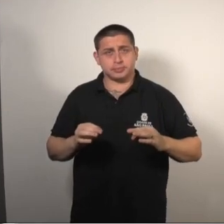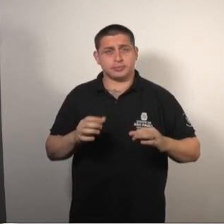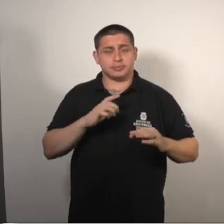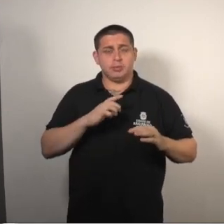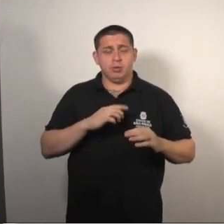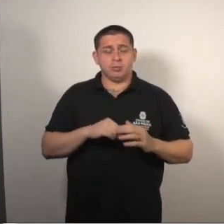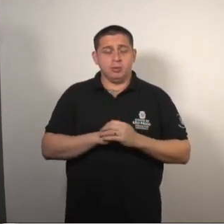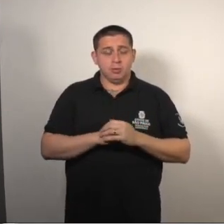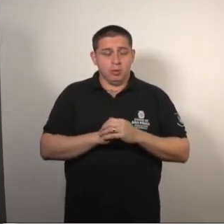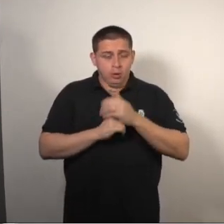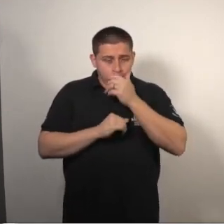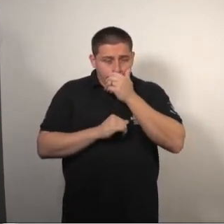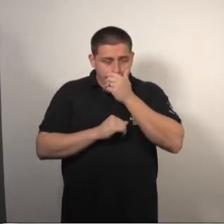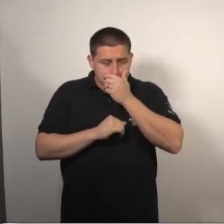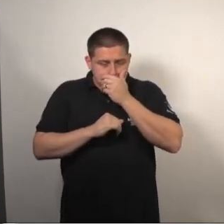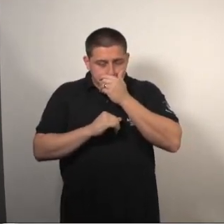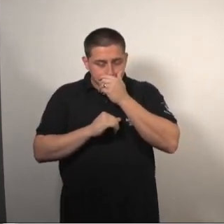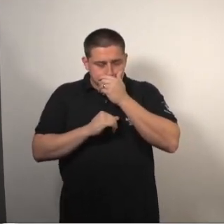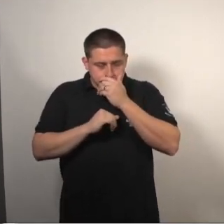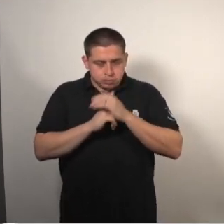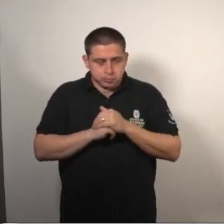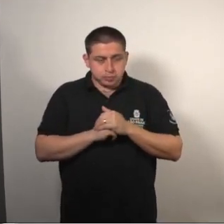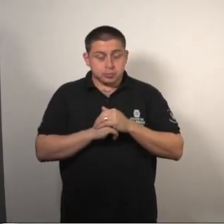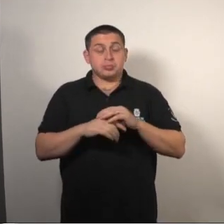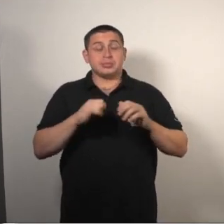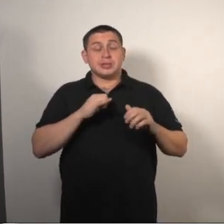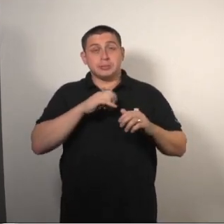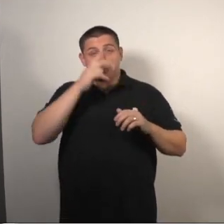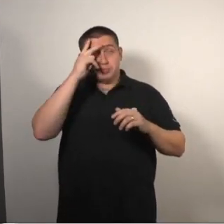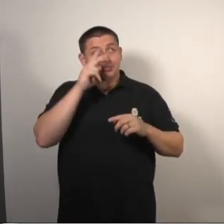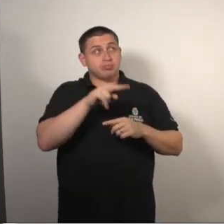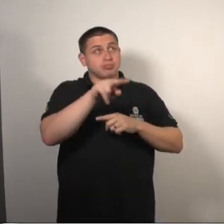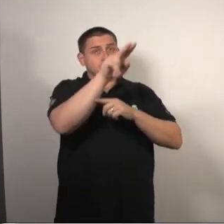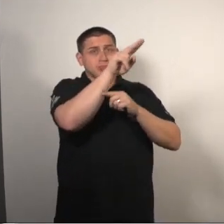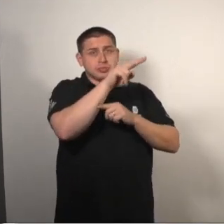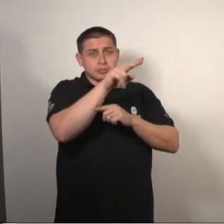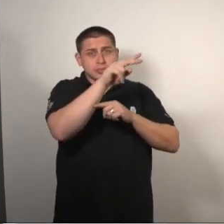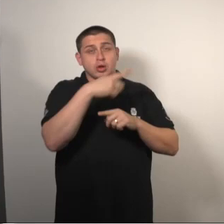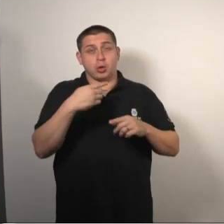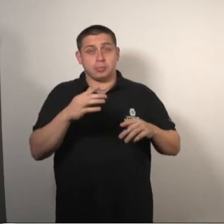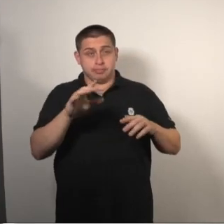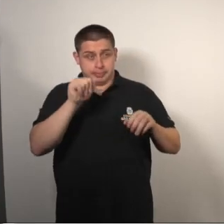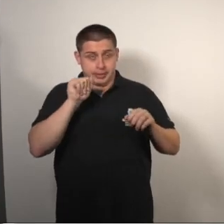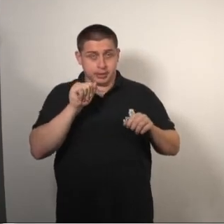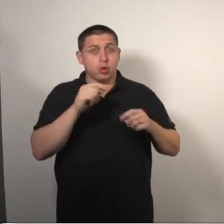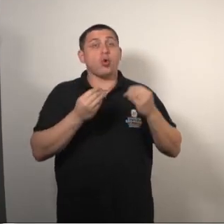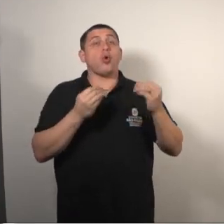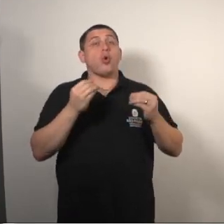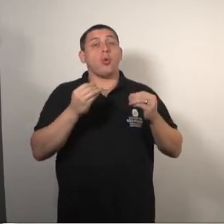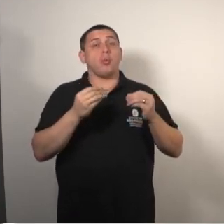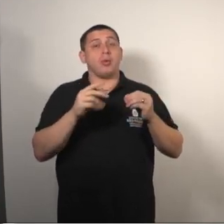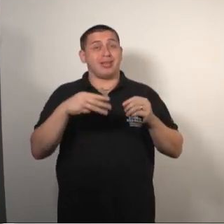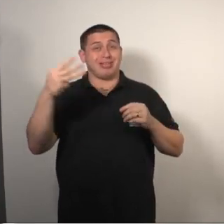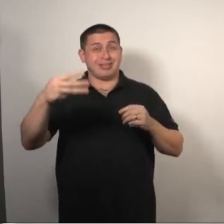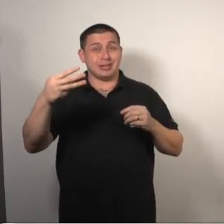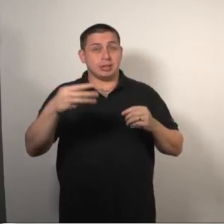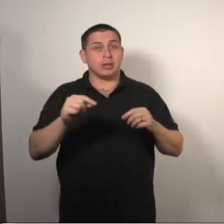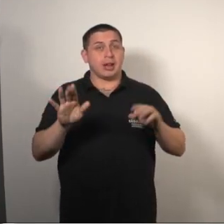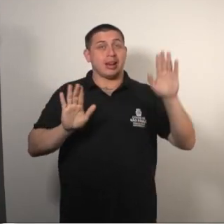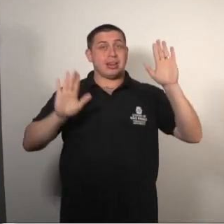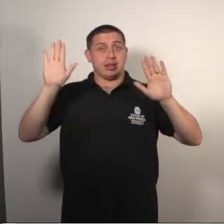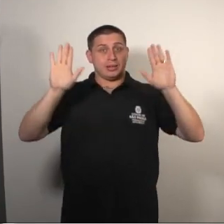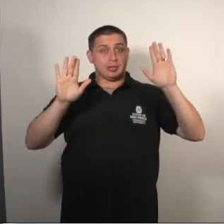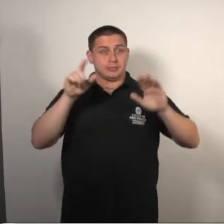deterioração, a gente contrata inspeções especiais. Daí são licitadas empresas especialistas na